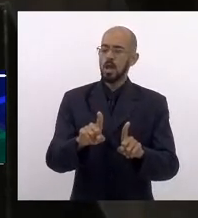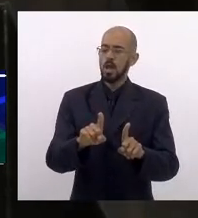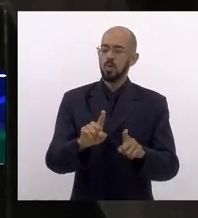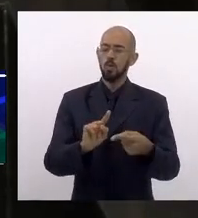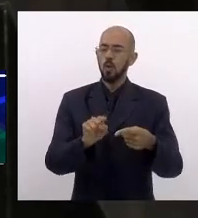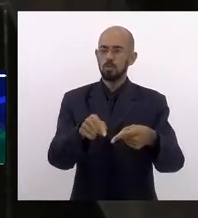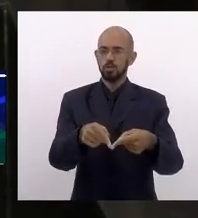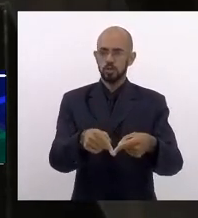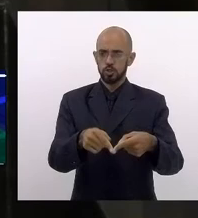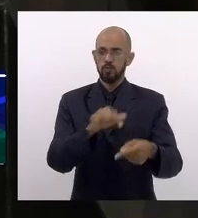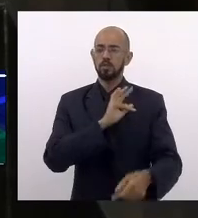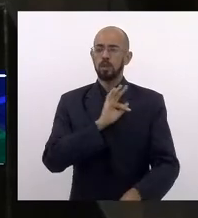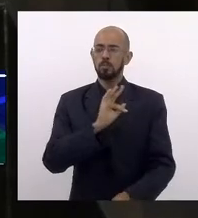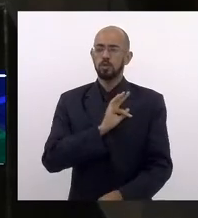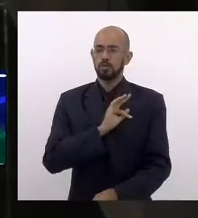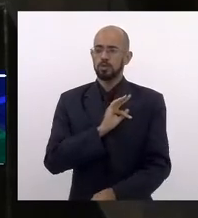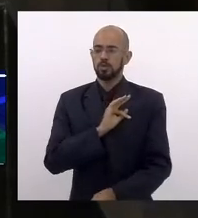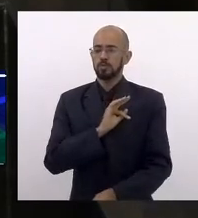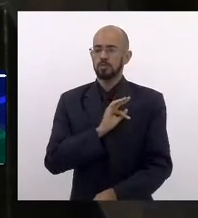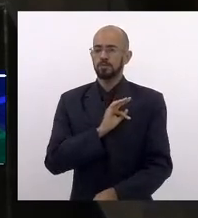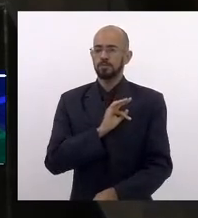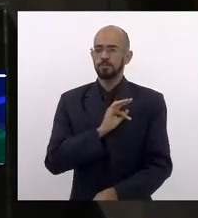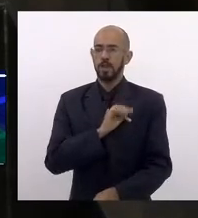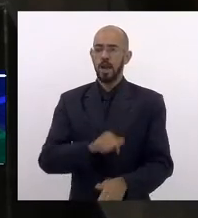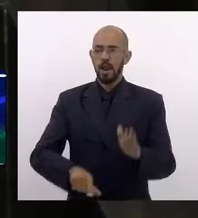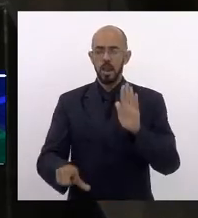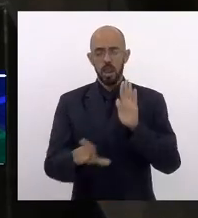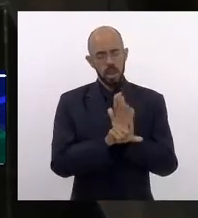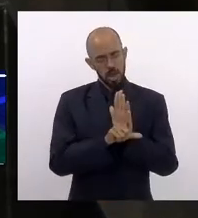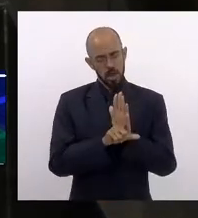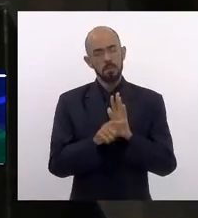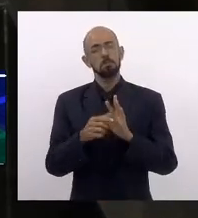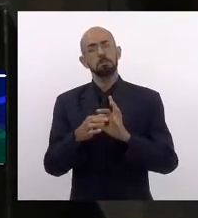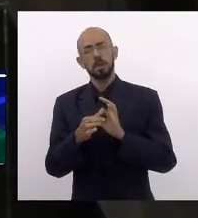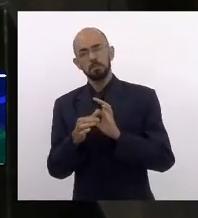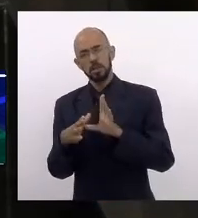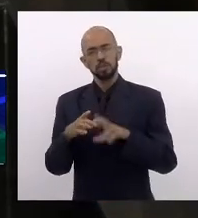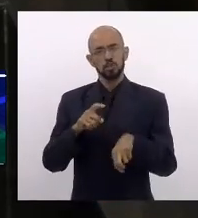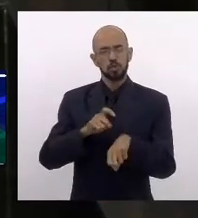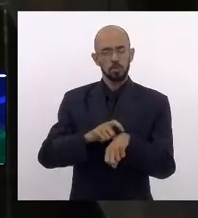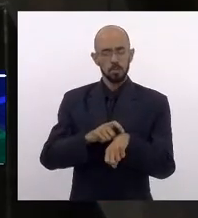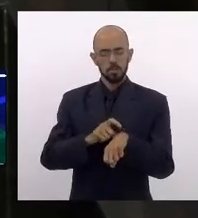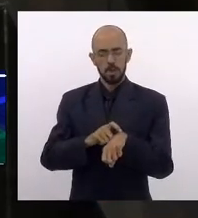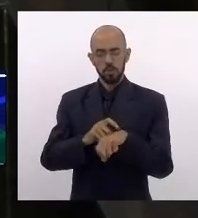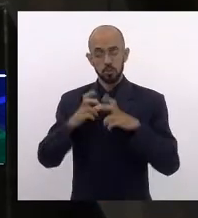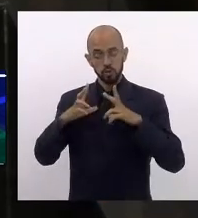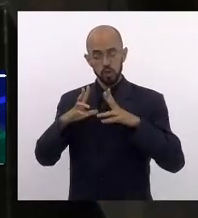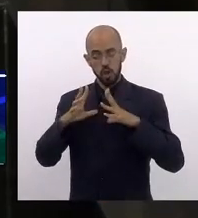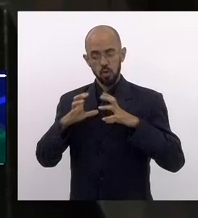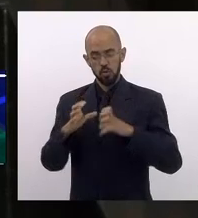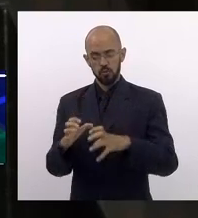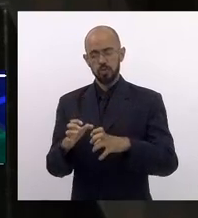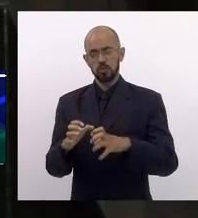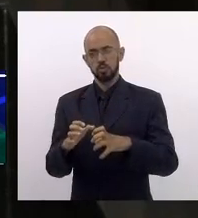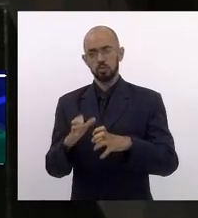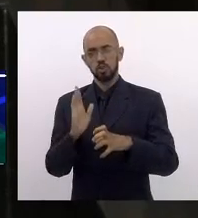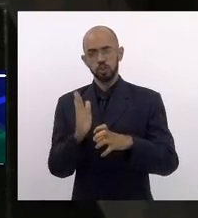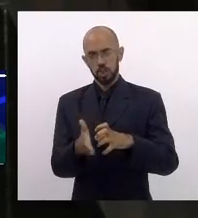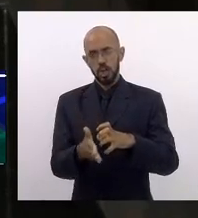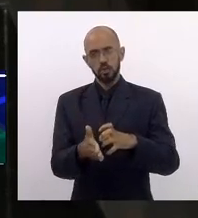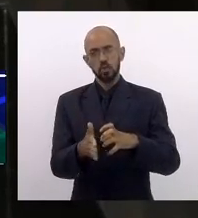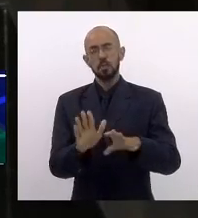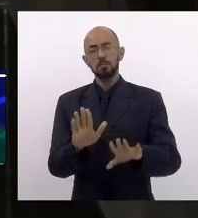corporação policial. Nós sabemos que a legislação prevê situações, lógico, de confronto, de conflito direto, enfim, não se trata disso aqui, e por isso eu quero